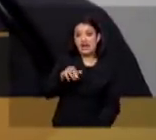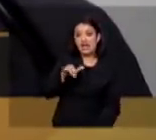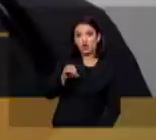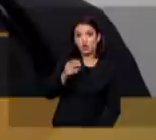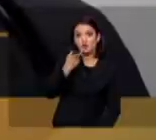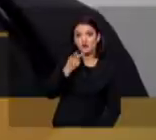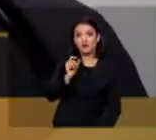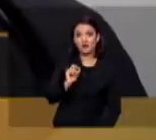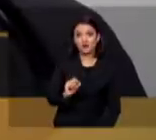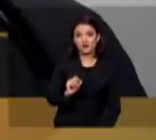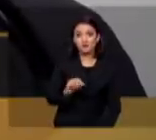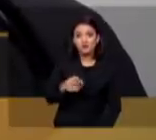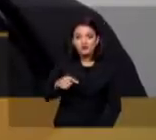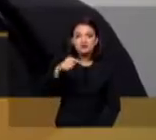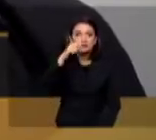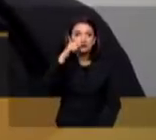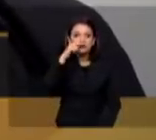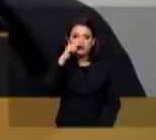habeas corpus